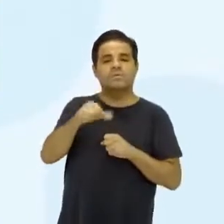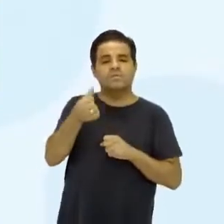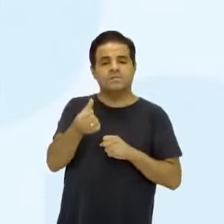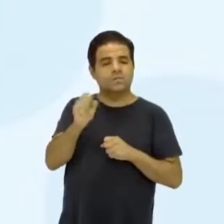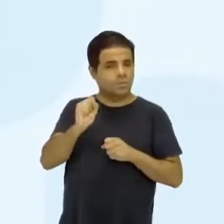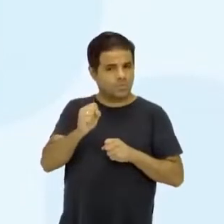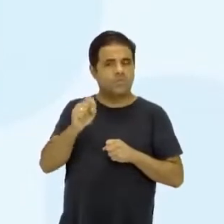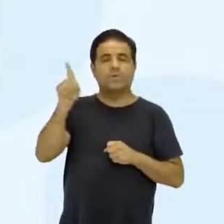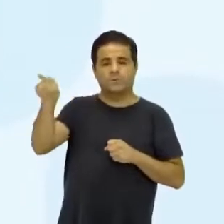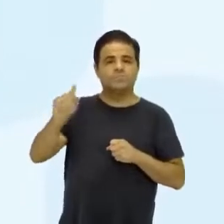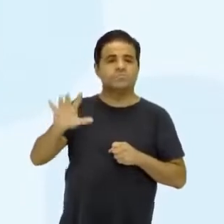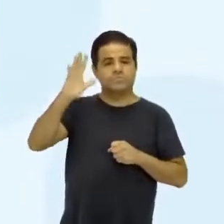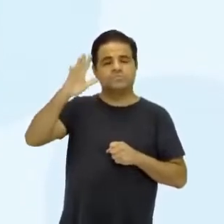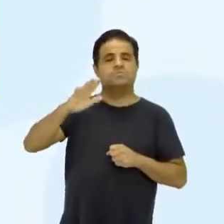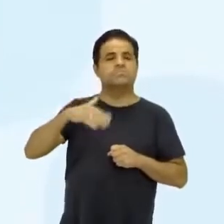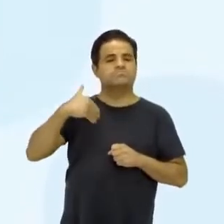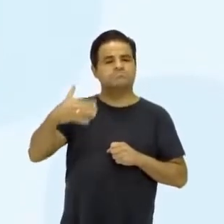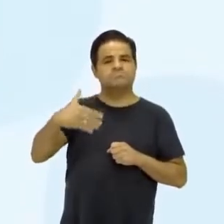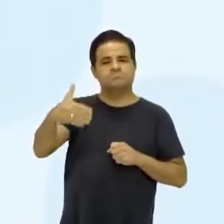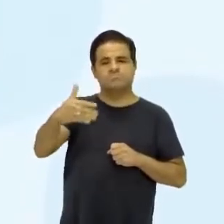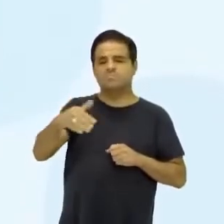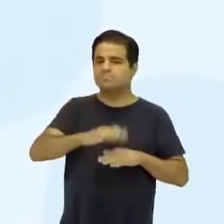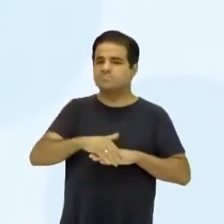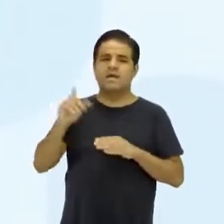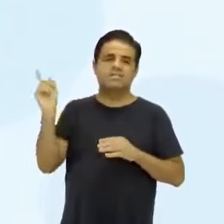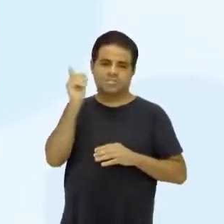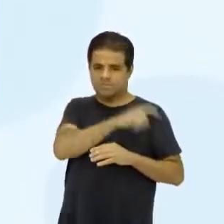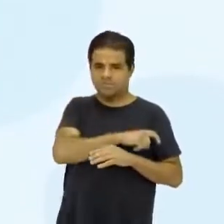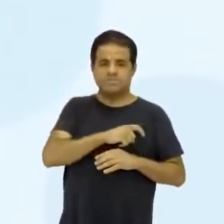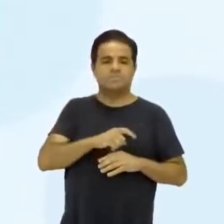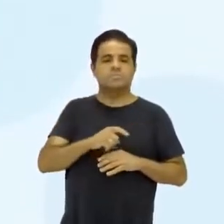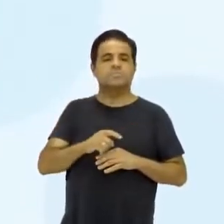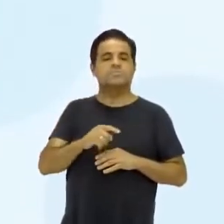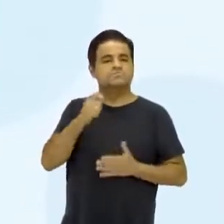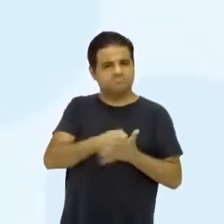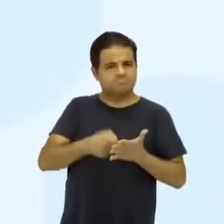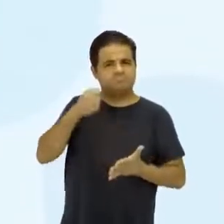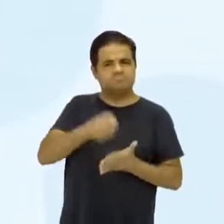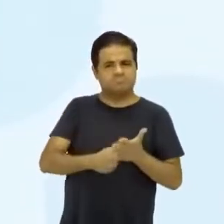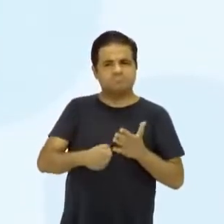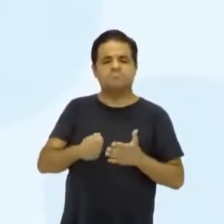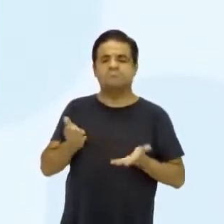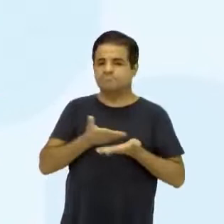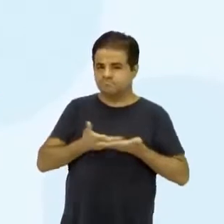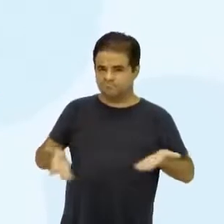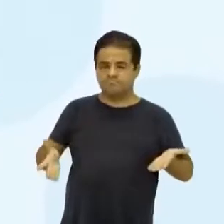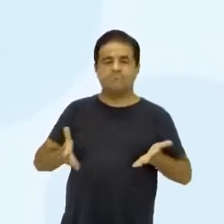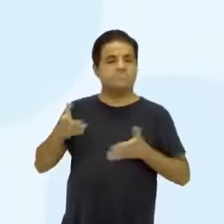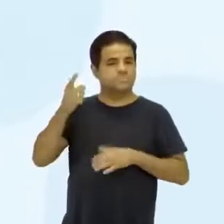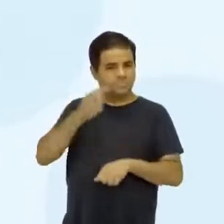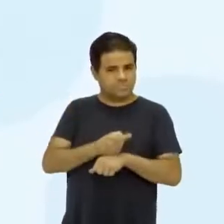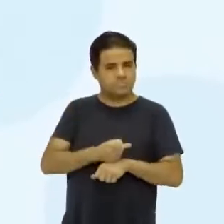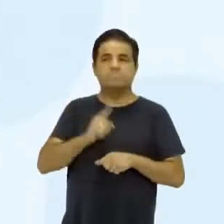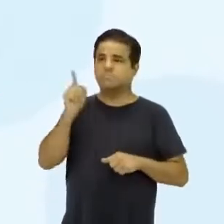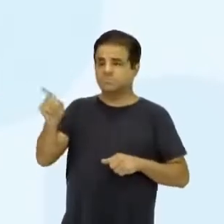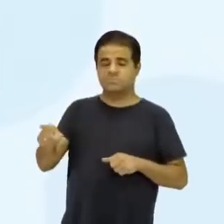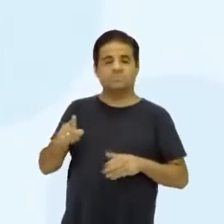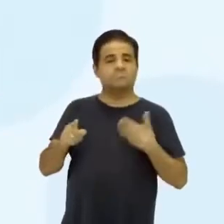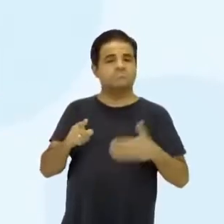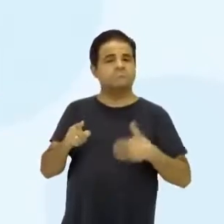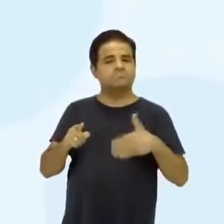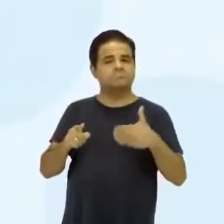1968, um dos momentos mais difíceis, né, da ditadura. Estamos aqui no momento de linha dura. E